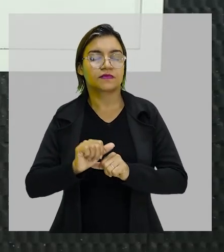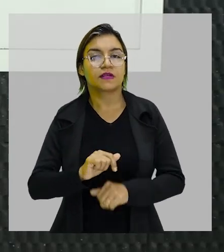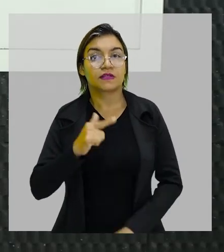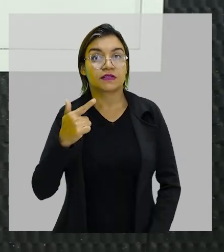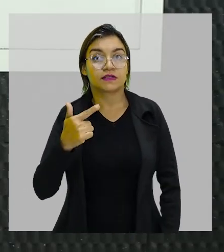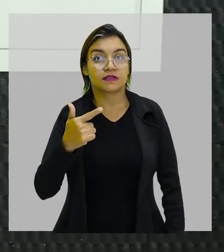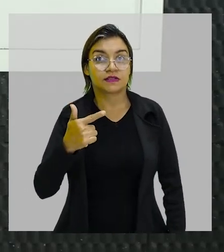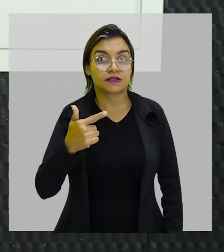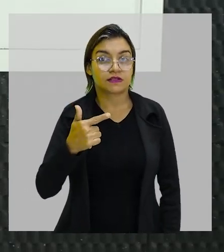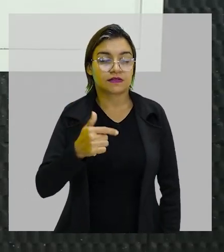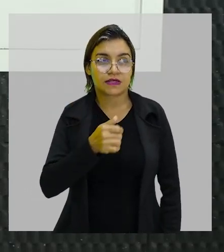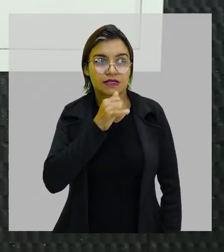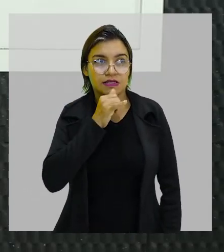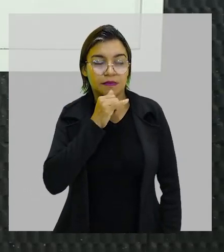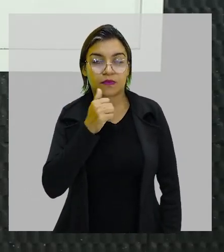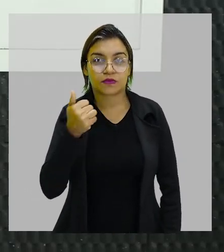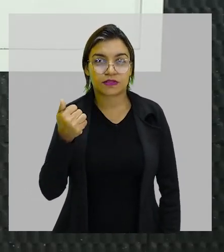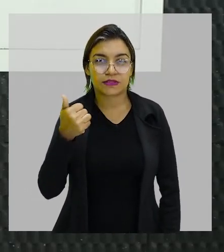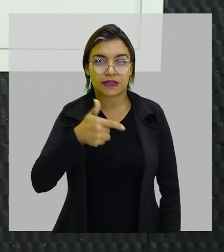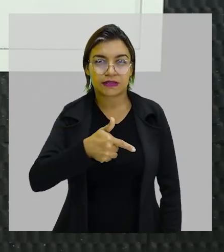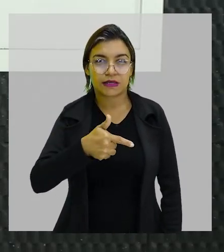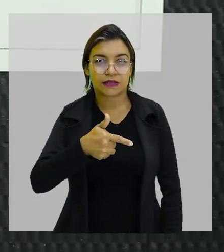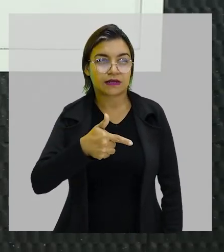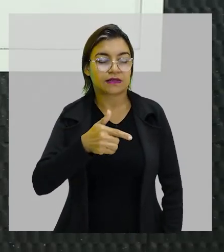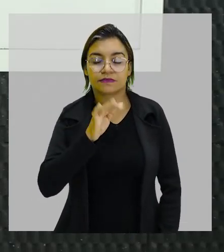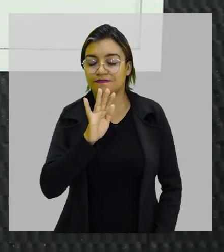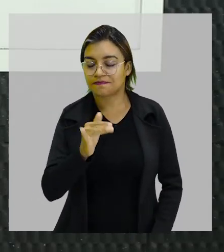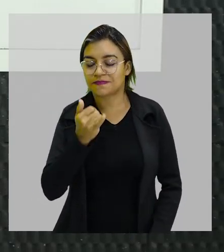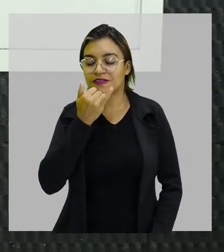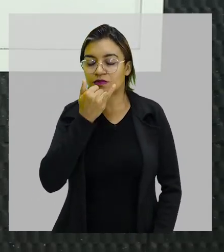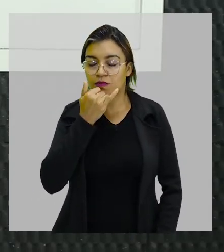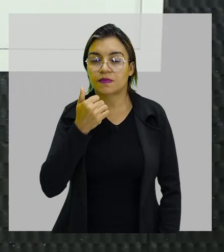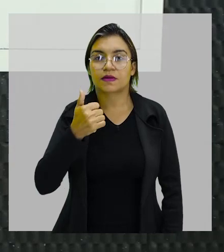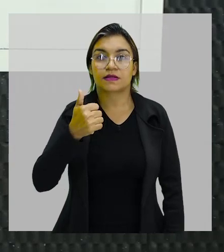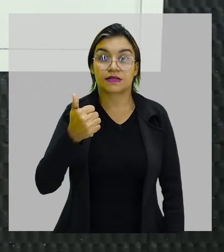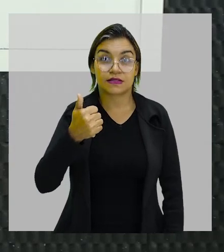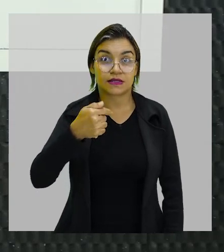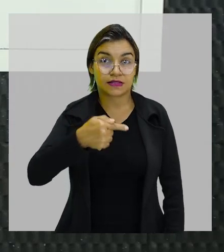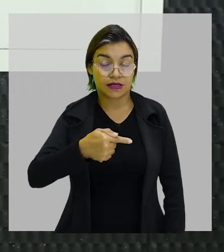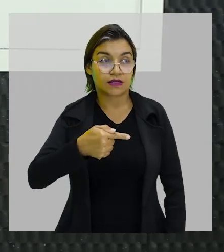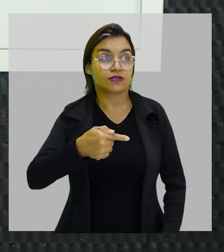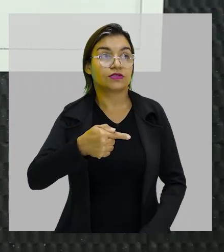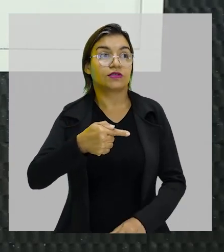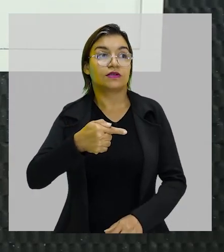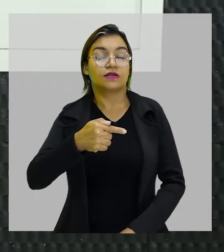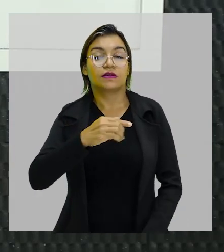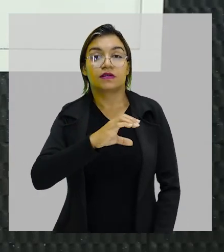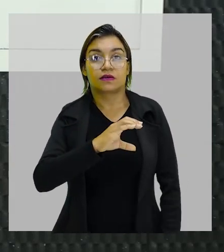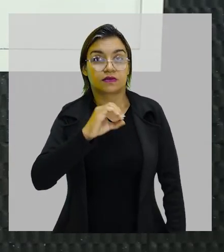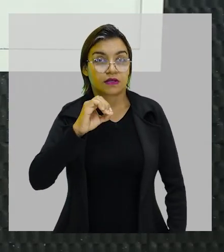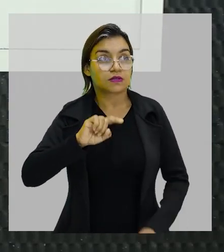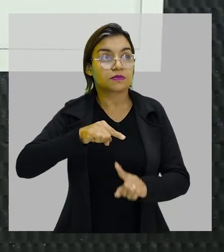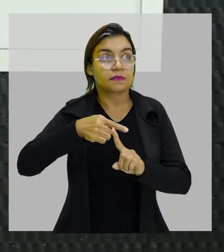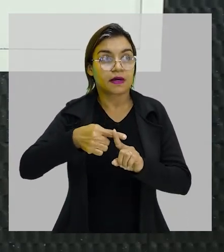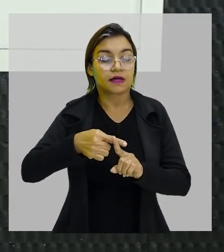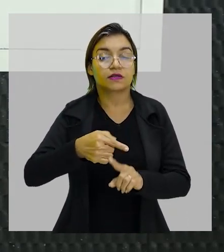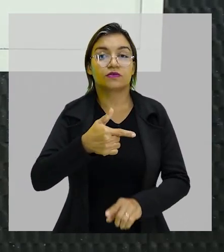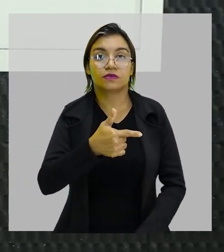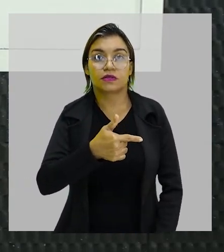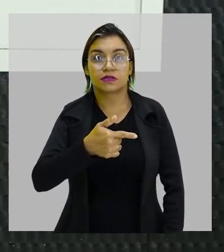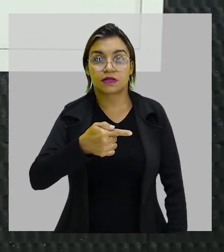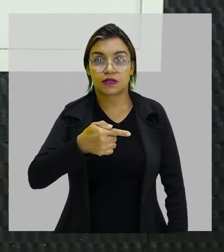a 273, que é como nós transformamos de Celsius para Kelvin, nós encontramos aí